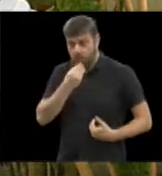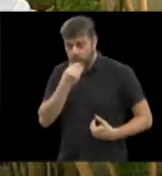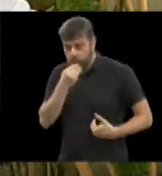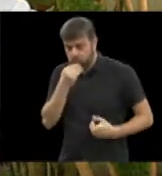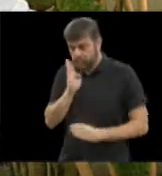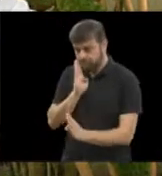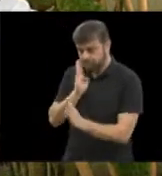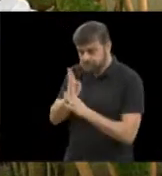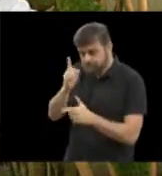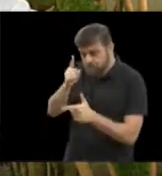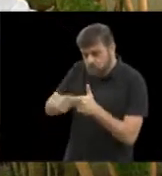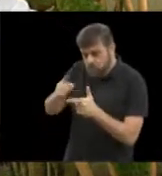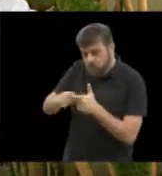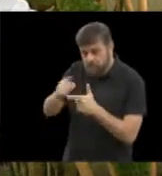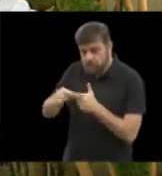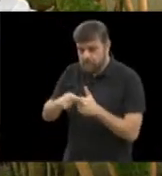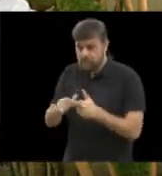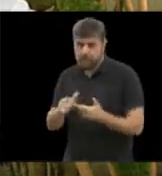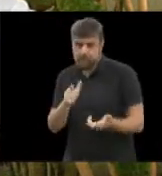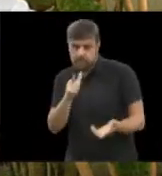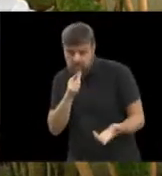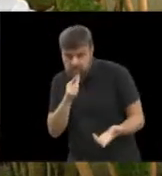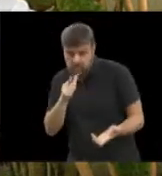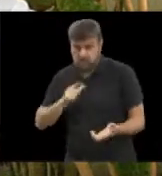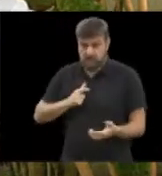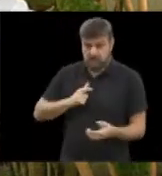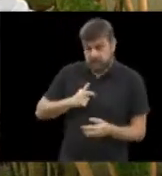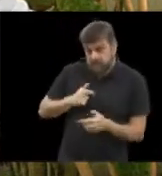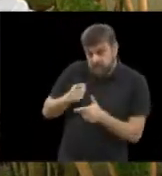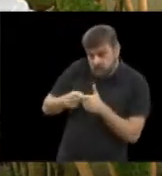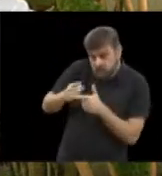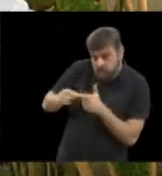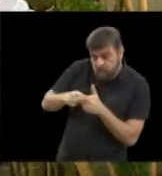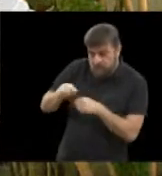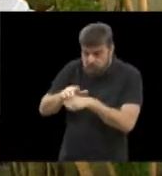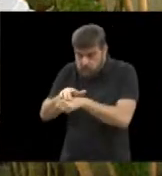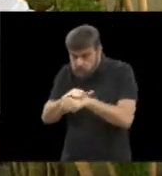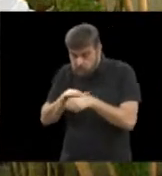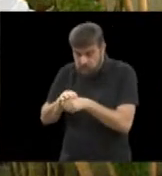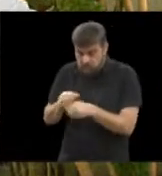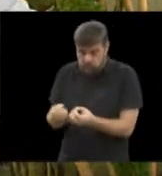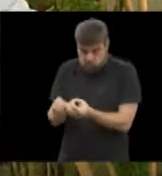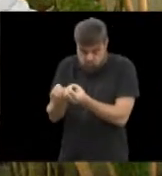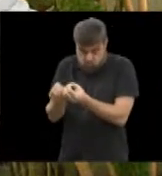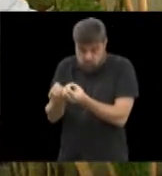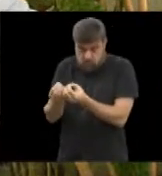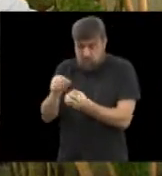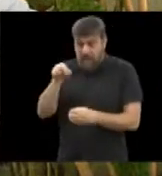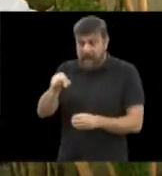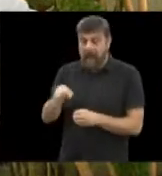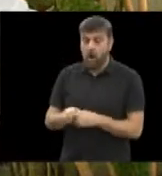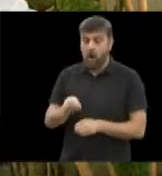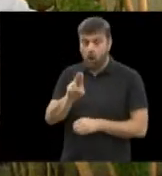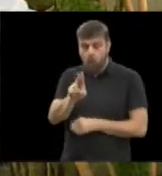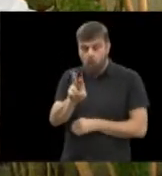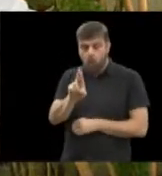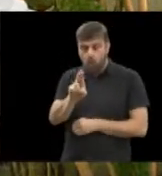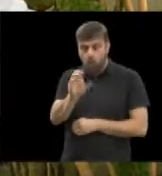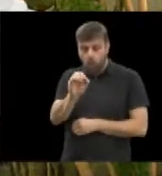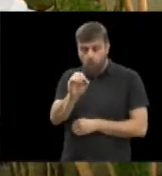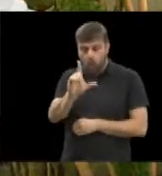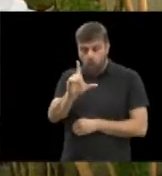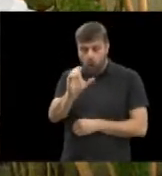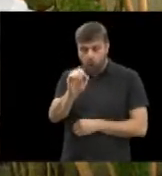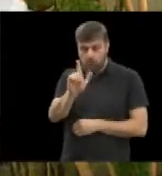problema do ponto de vista de órgão genital, se tem alguma lesão, etc. Esse é o urologista. Então, todo